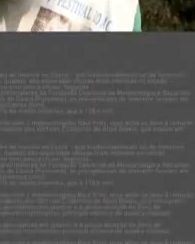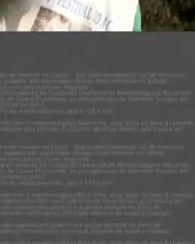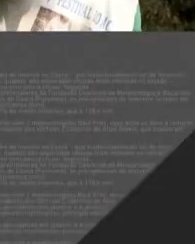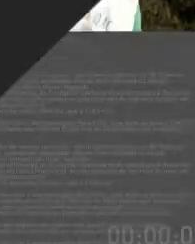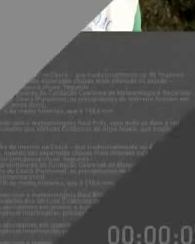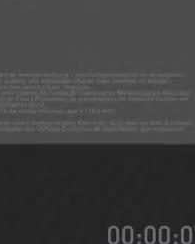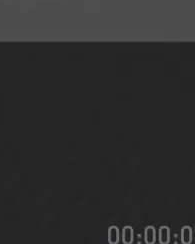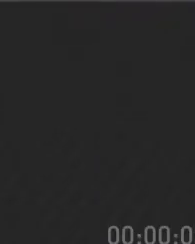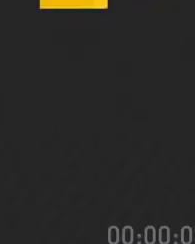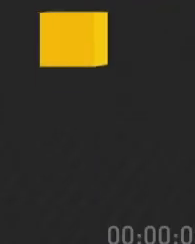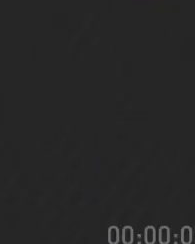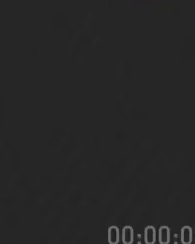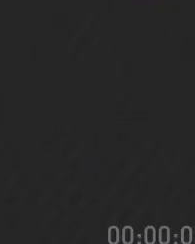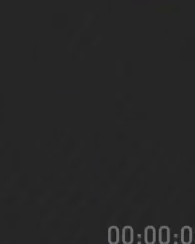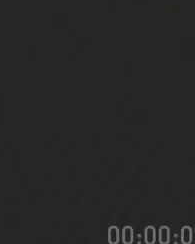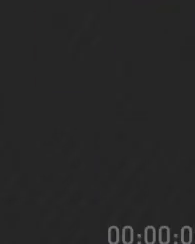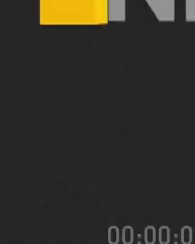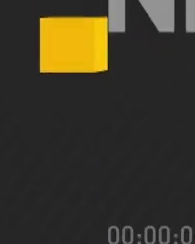ae